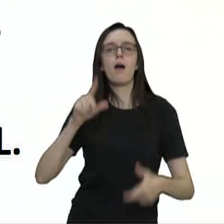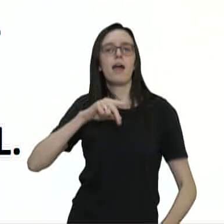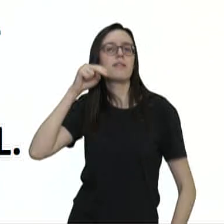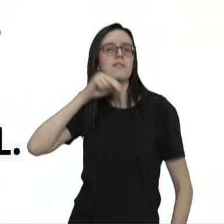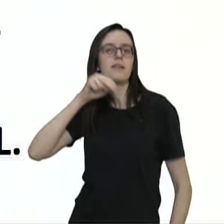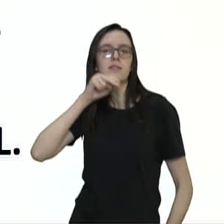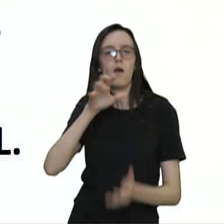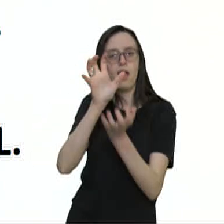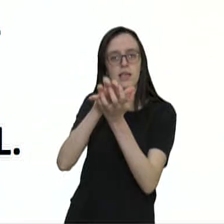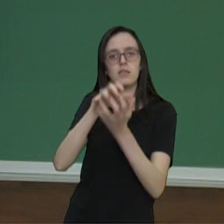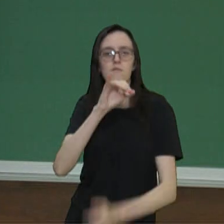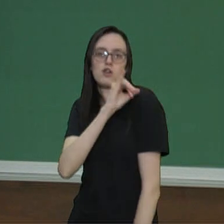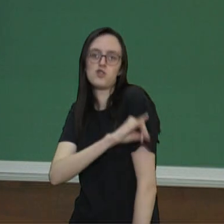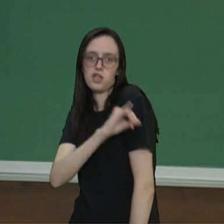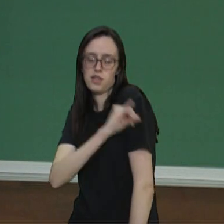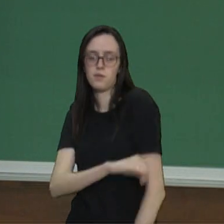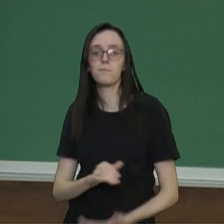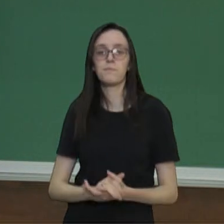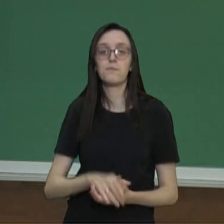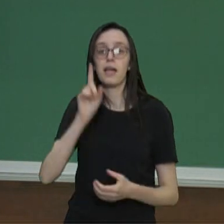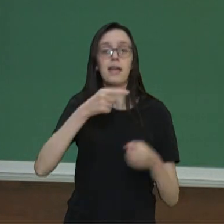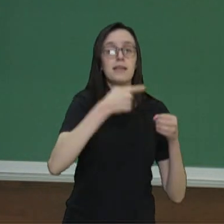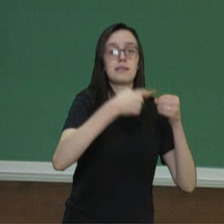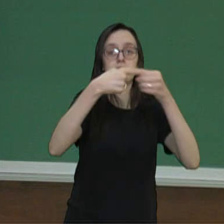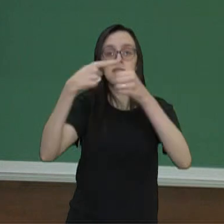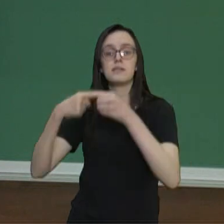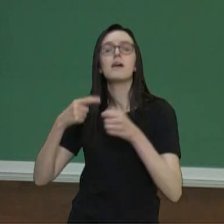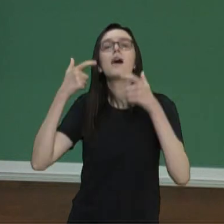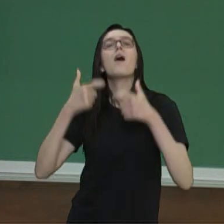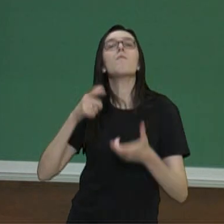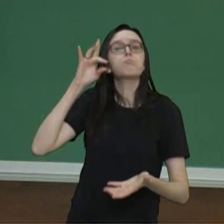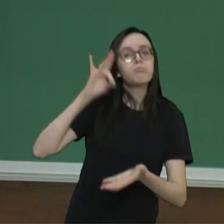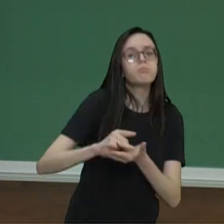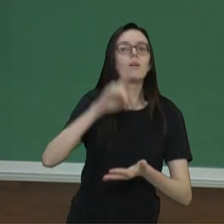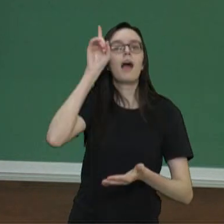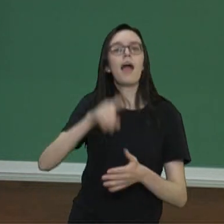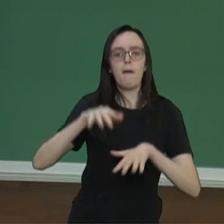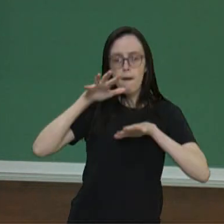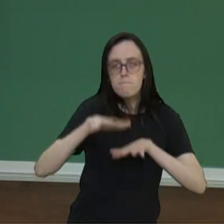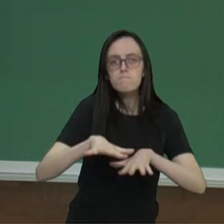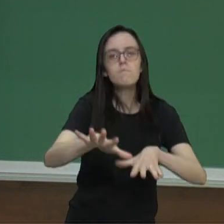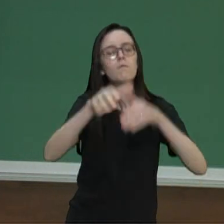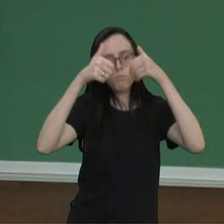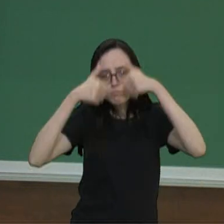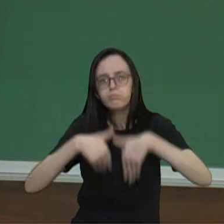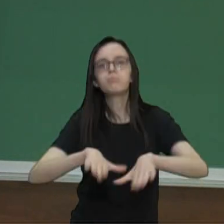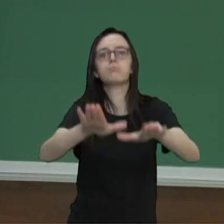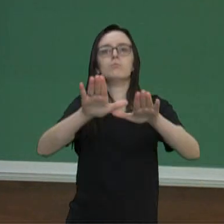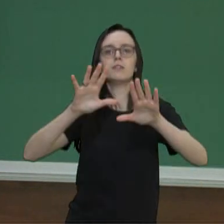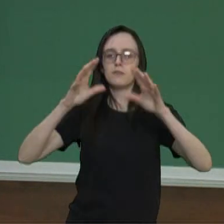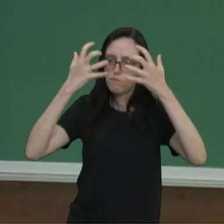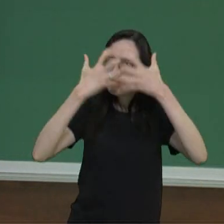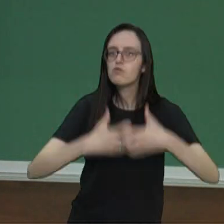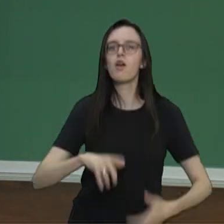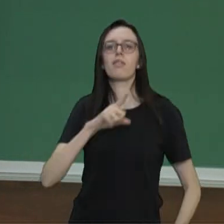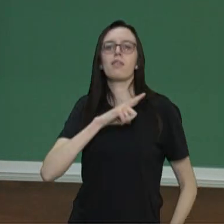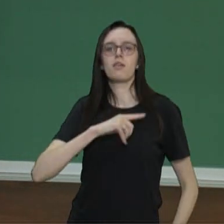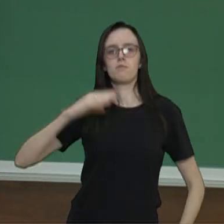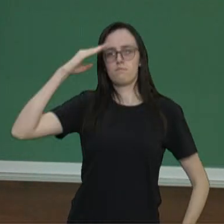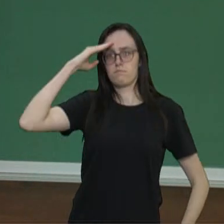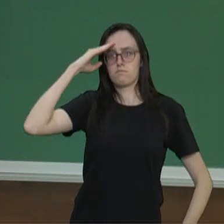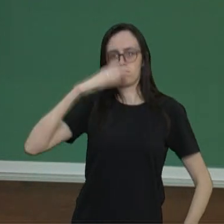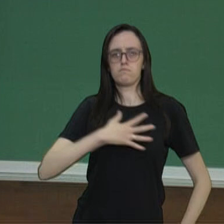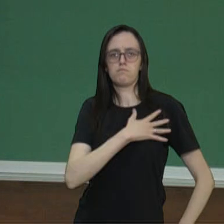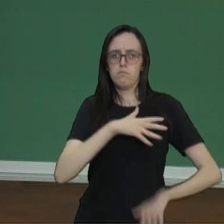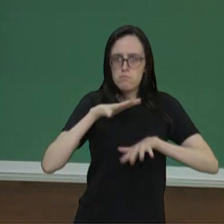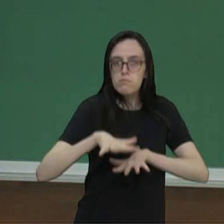Recife e Rio de Janeiro. Na verdade, as 3 cidades onde realmente o movimento foi para valer, onde os militares foram para a